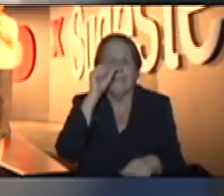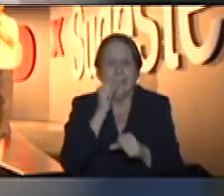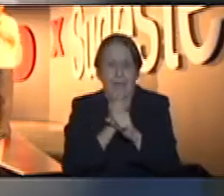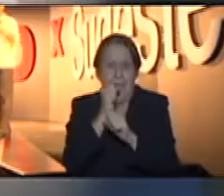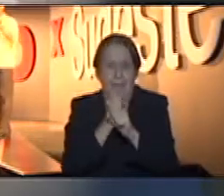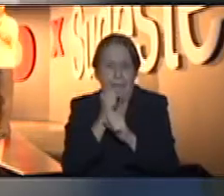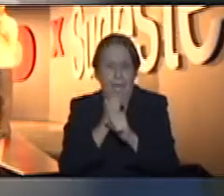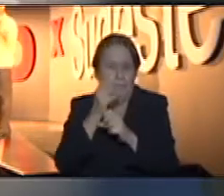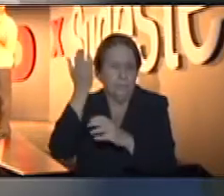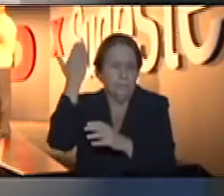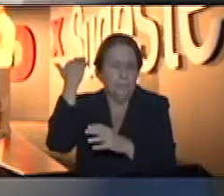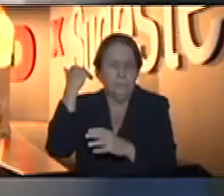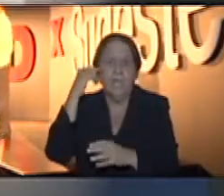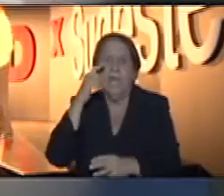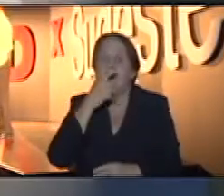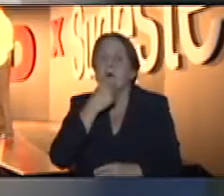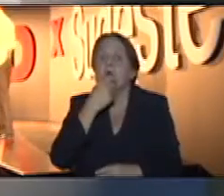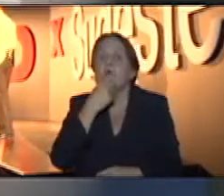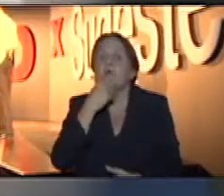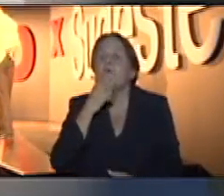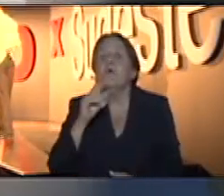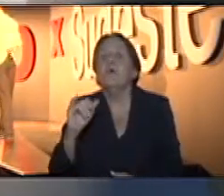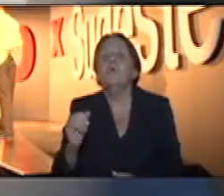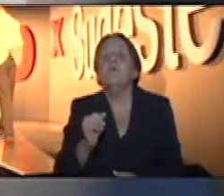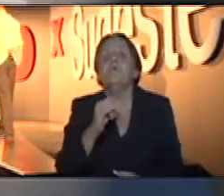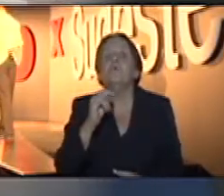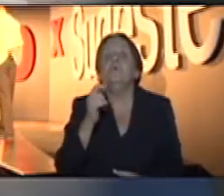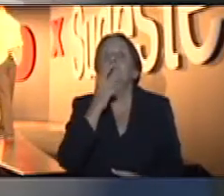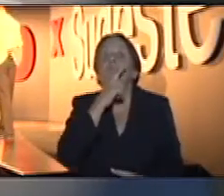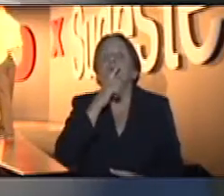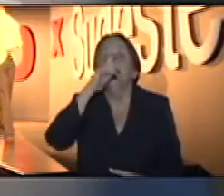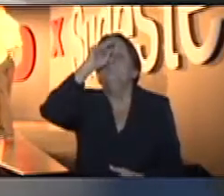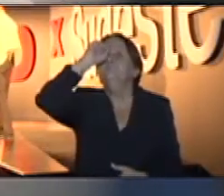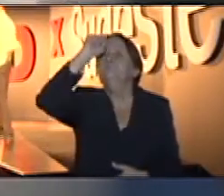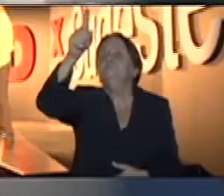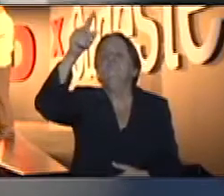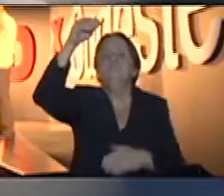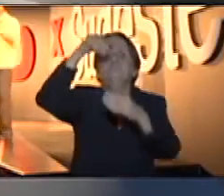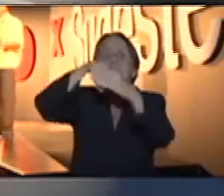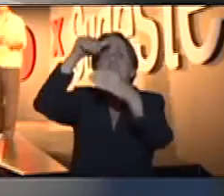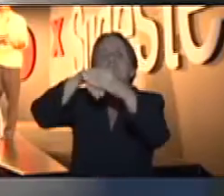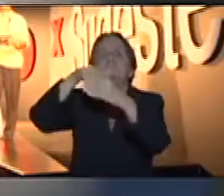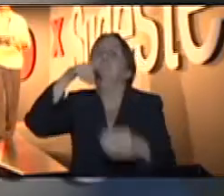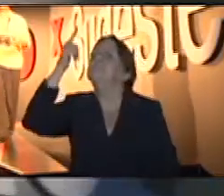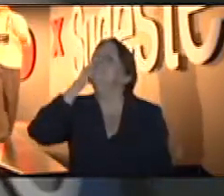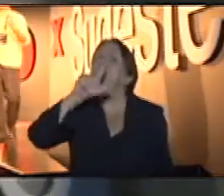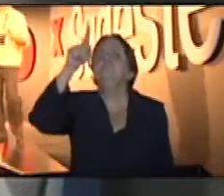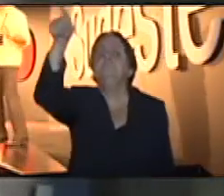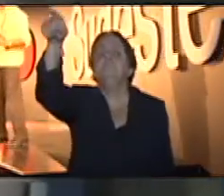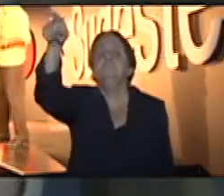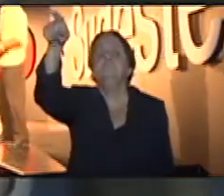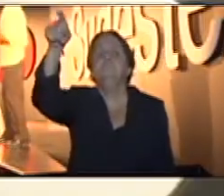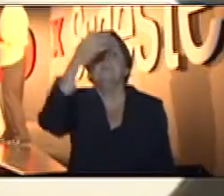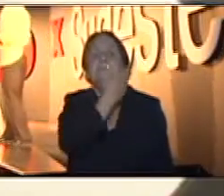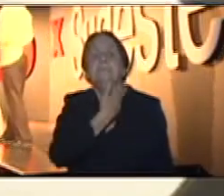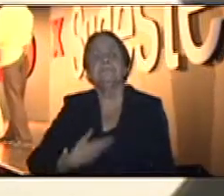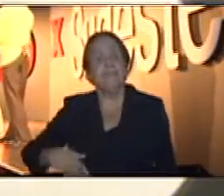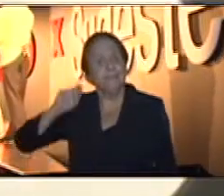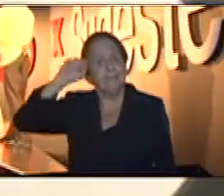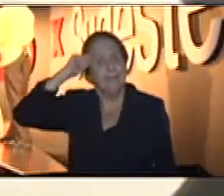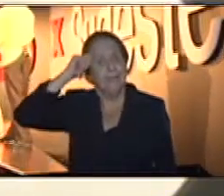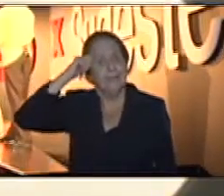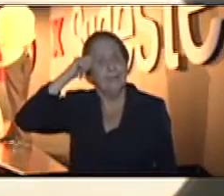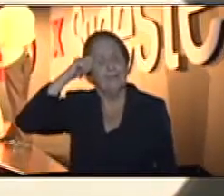elege o homem mais poderoso do mundo o negro nesse período anos 40 anos nós temos